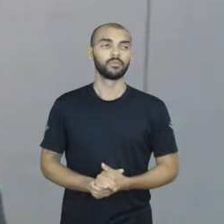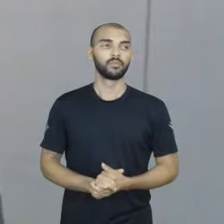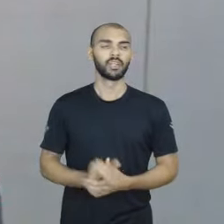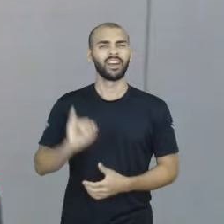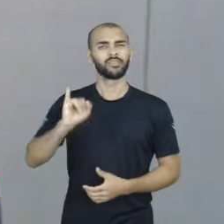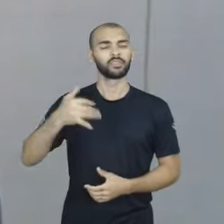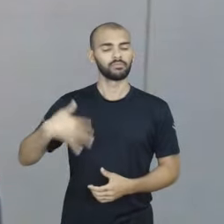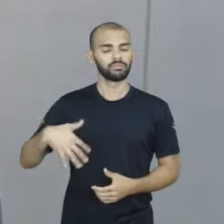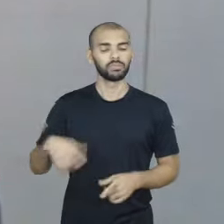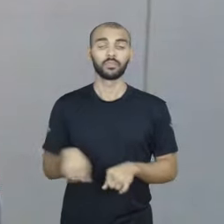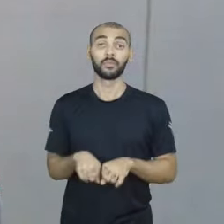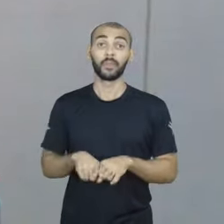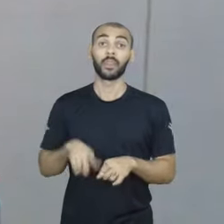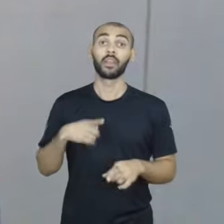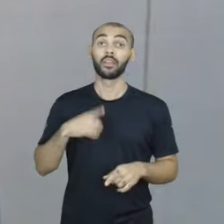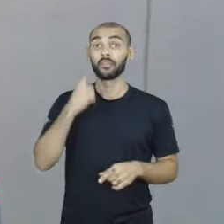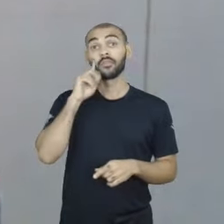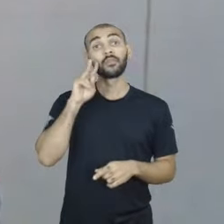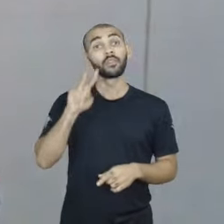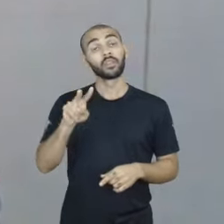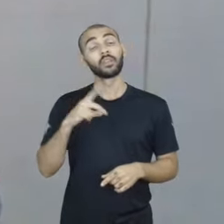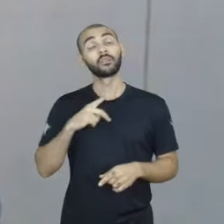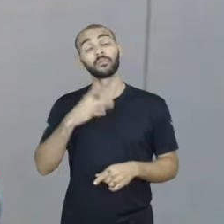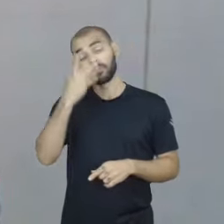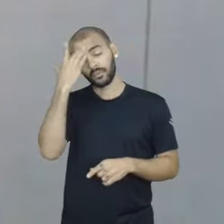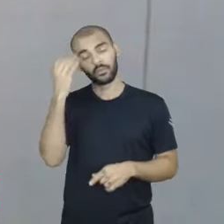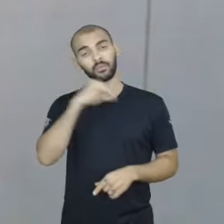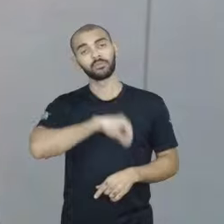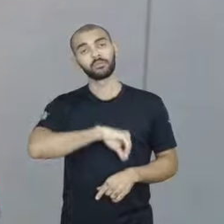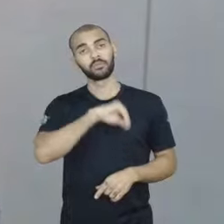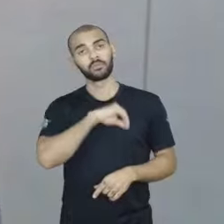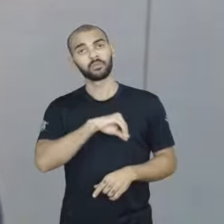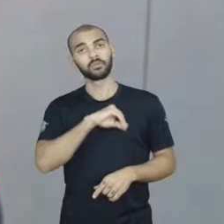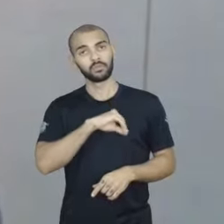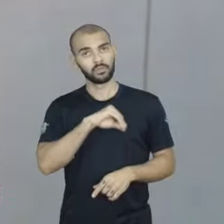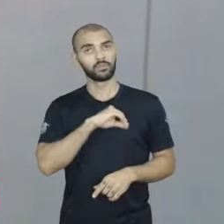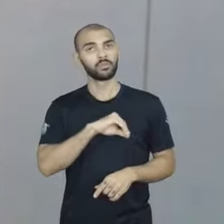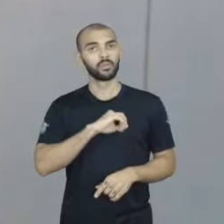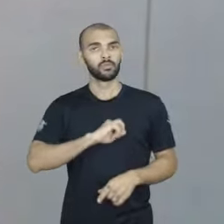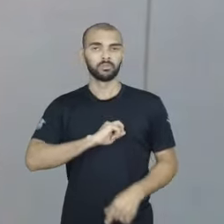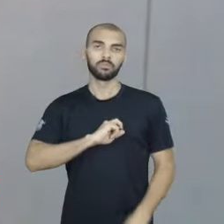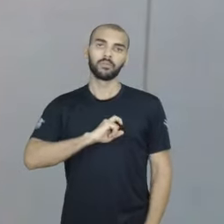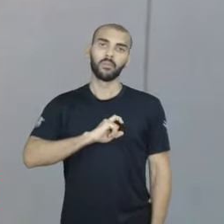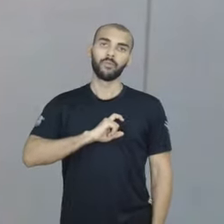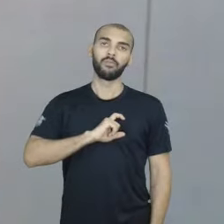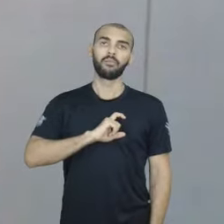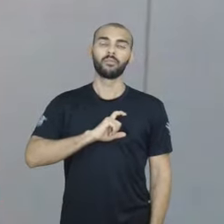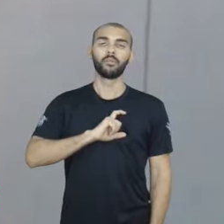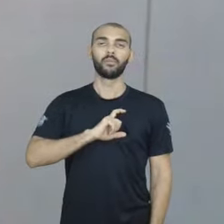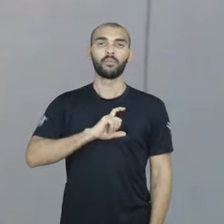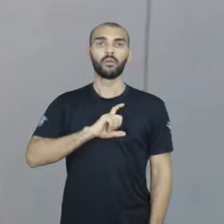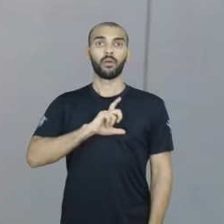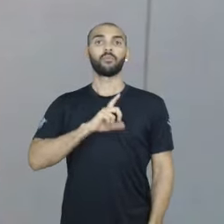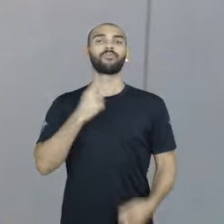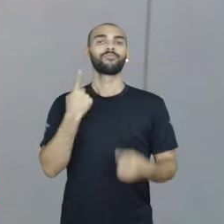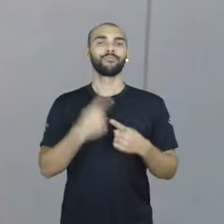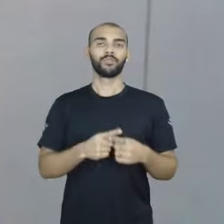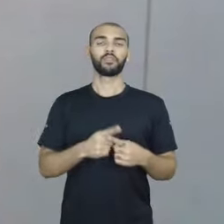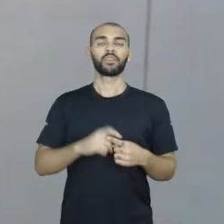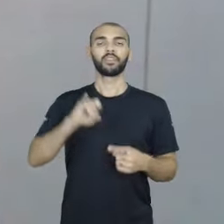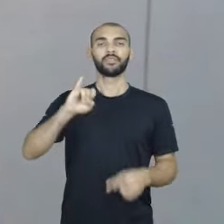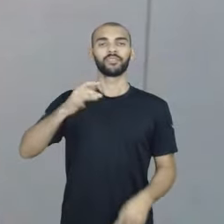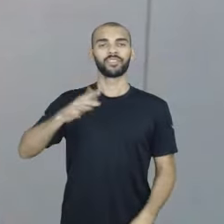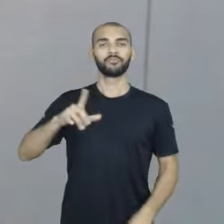o ganho de renda dessas pessoas está ainda mais forte exatamente pela queda da inflação. Então, acho que o Banco Central